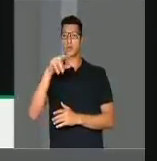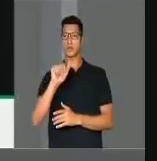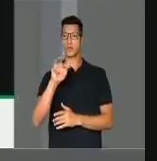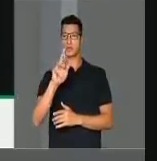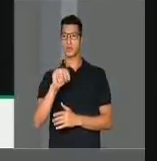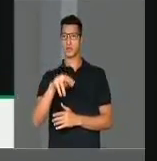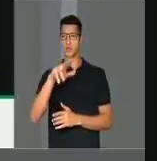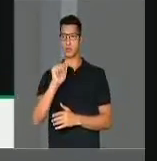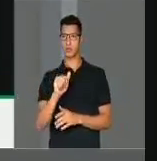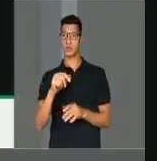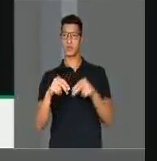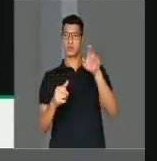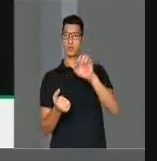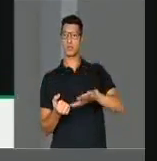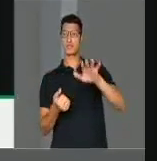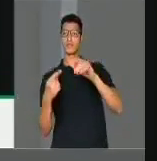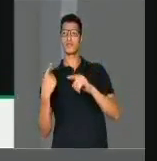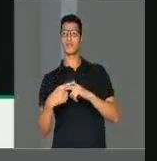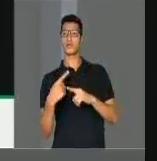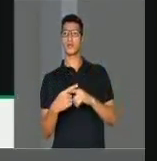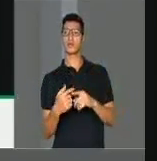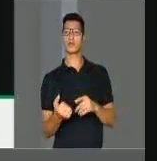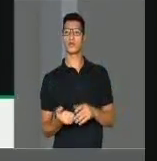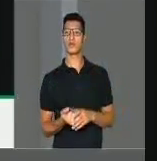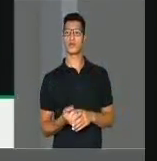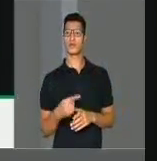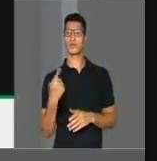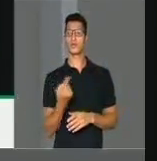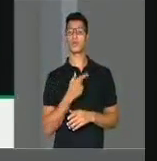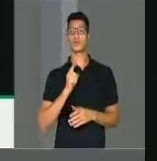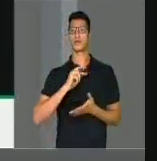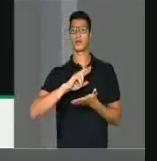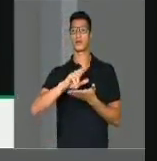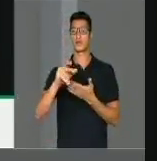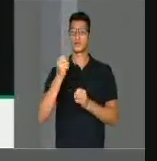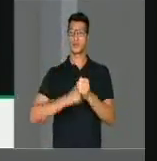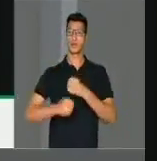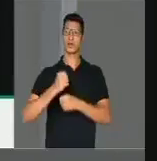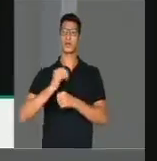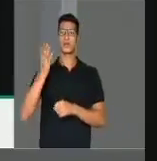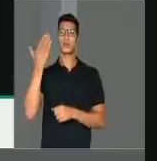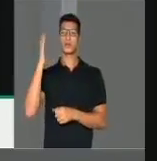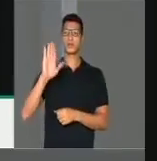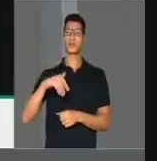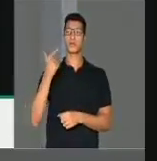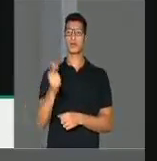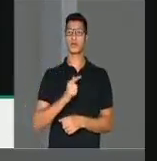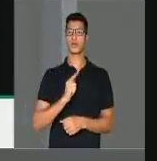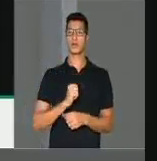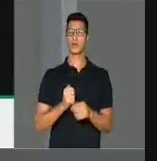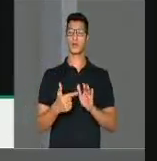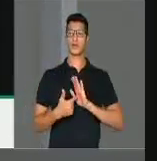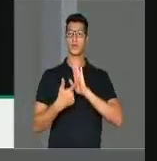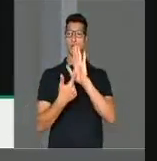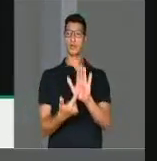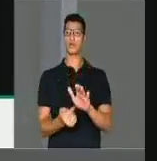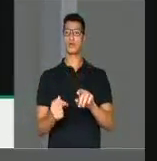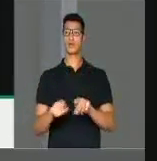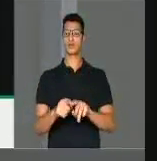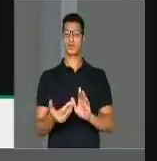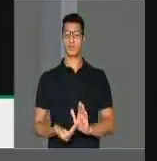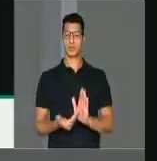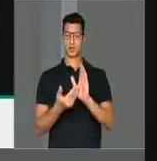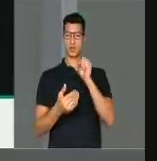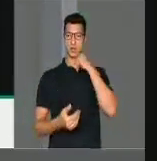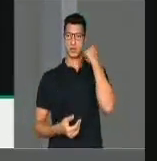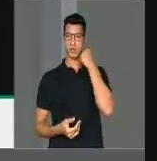zona franca no semiárido nordestino, até porque há vários anos passados, quando houve a sinalização, e